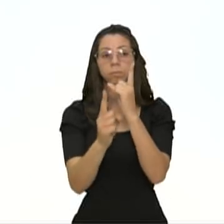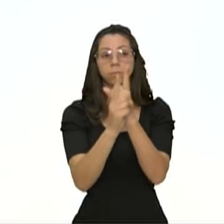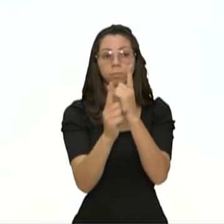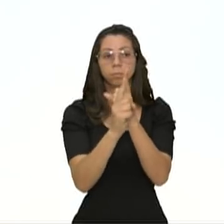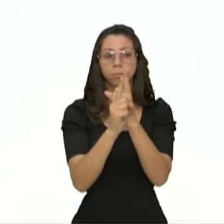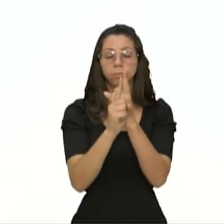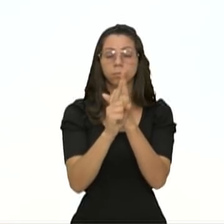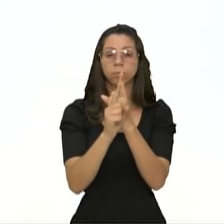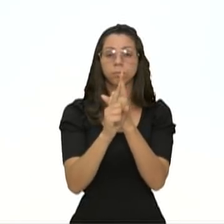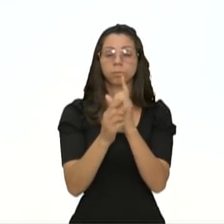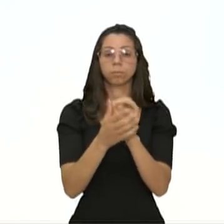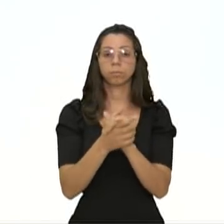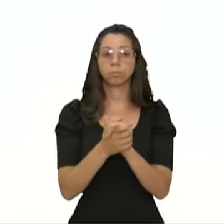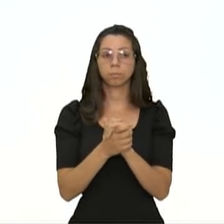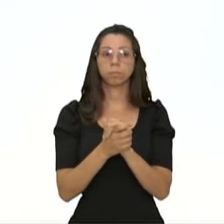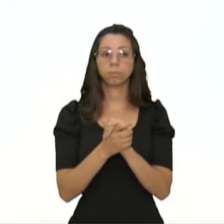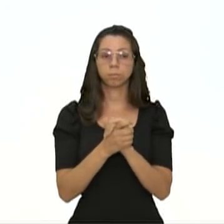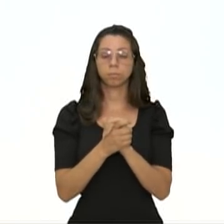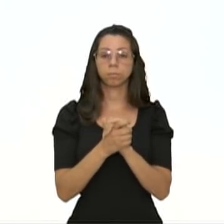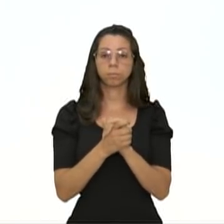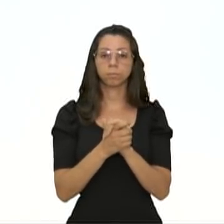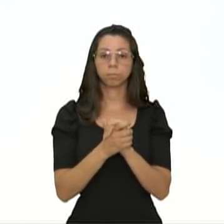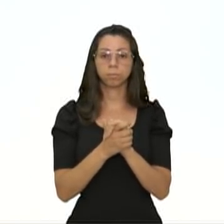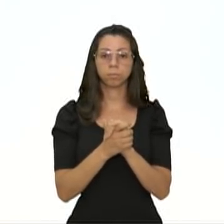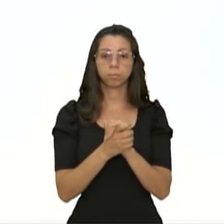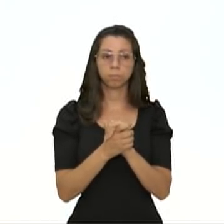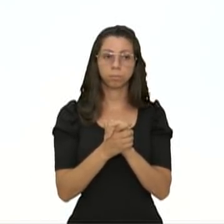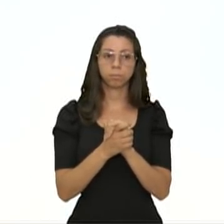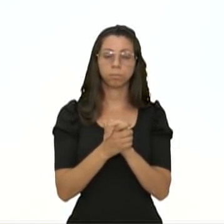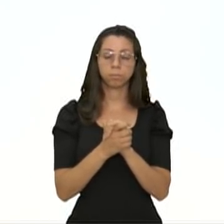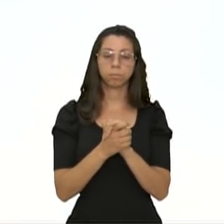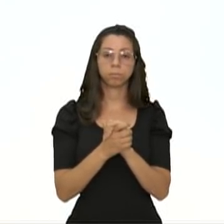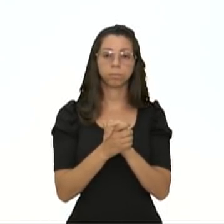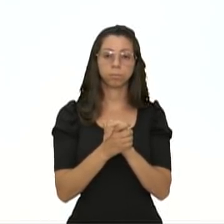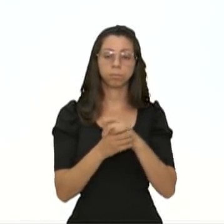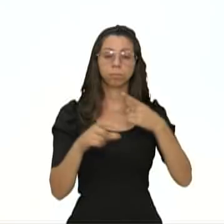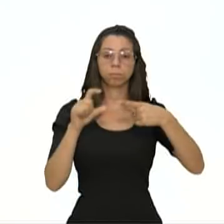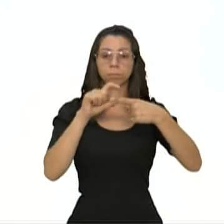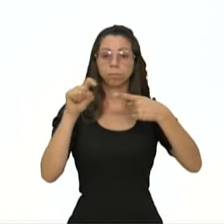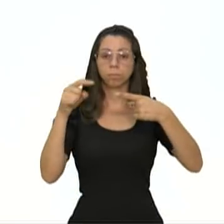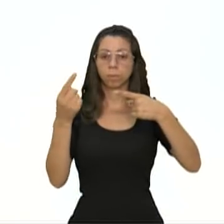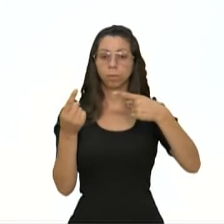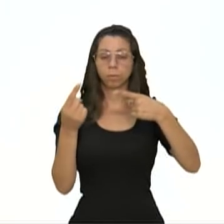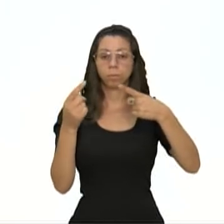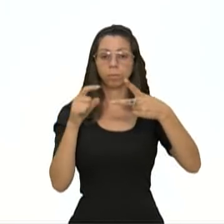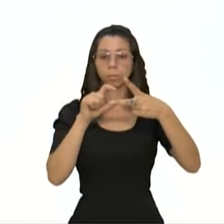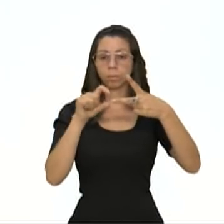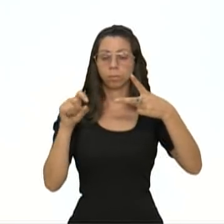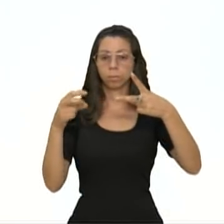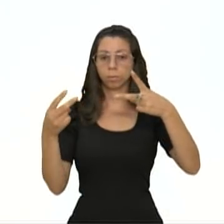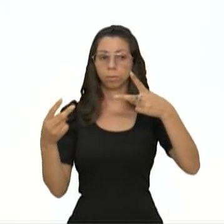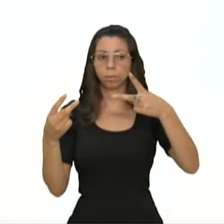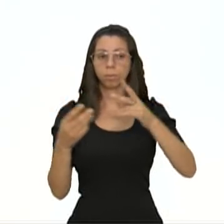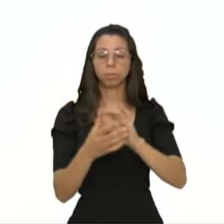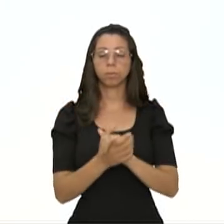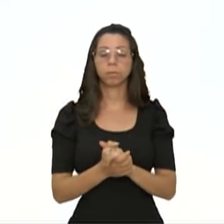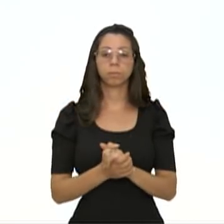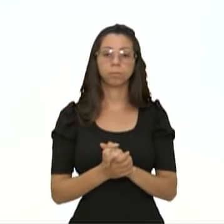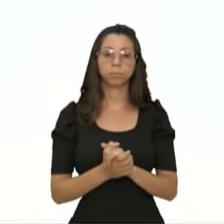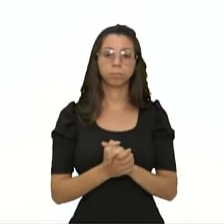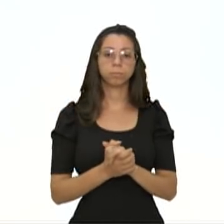x mais ou menos 12 sobre 2. Determinando x1 e x2, encontrei x1 igual a